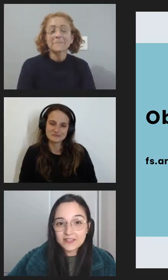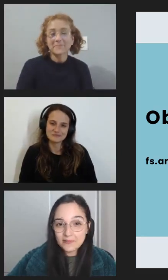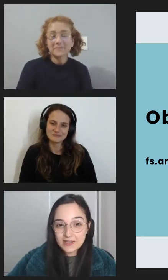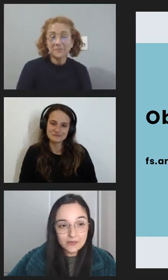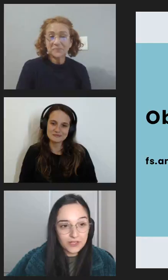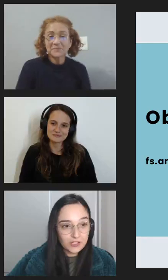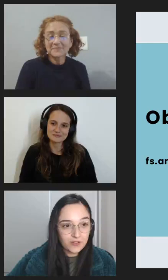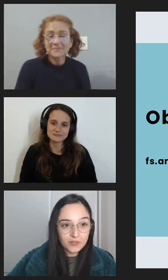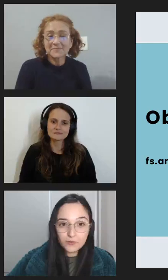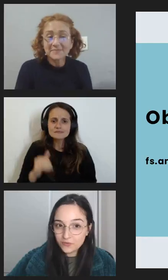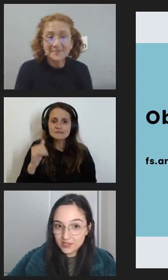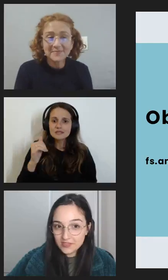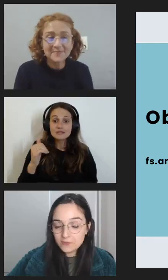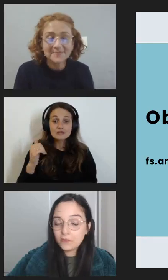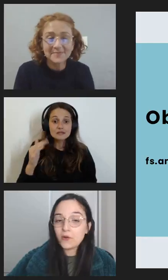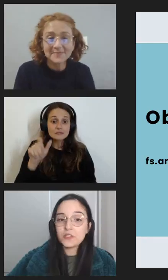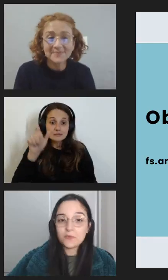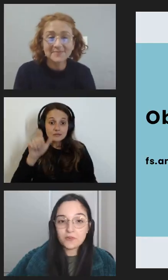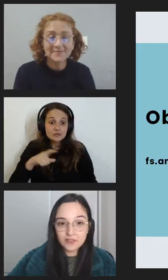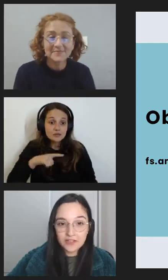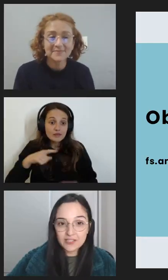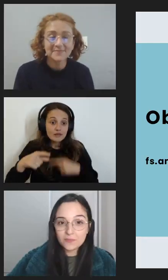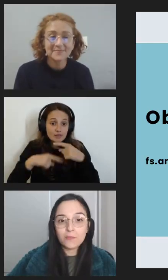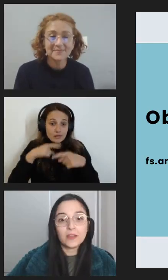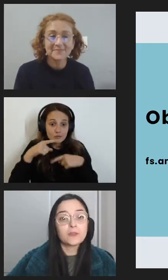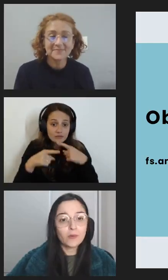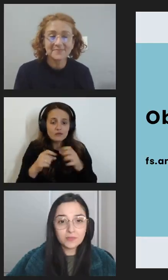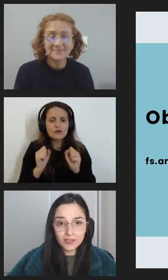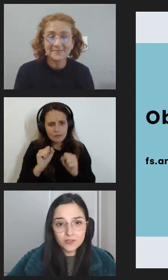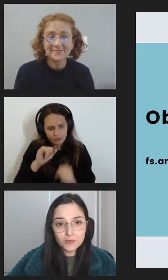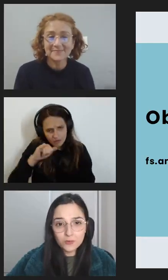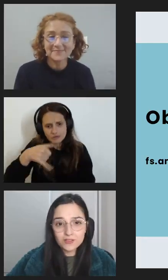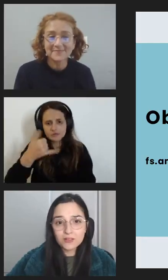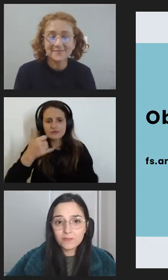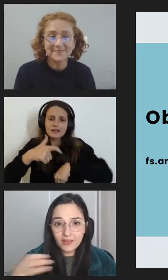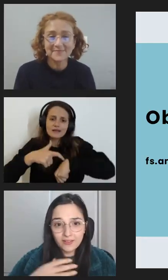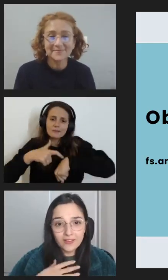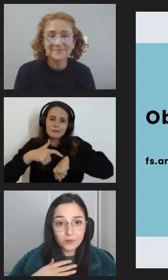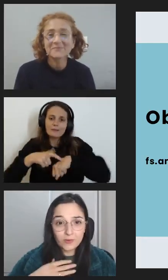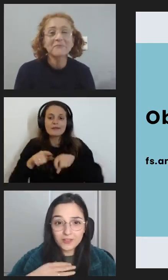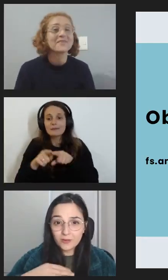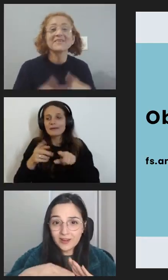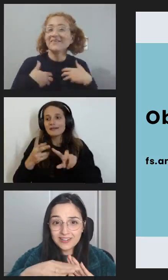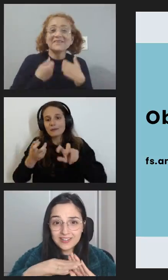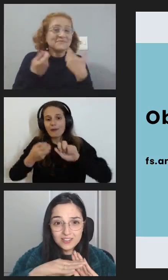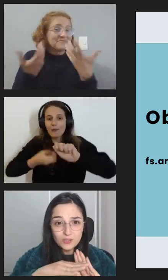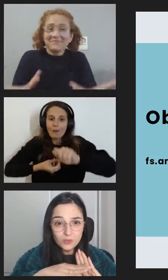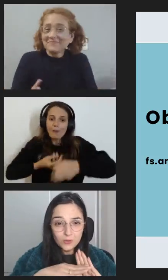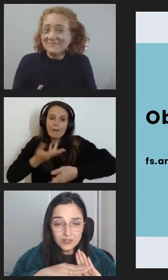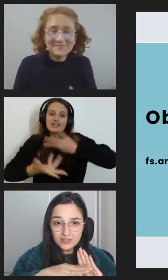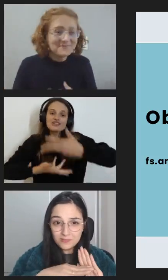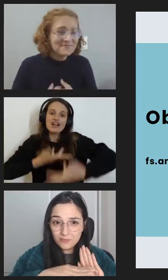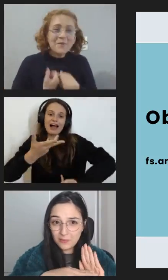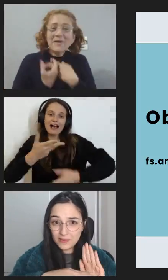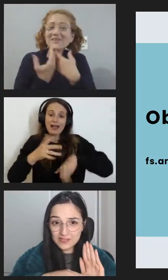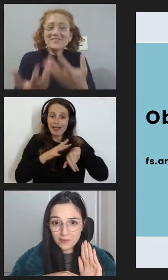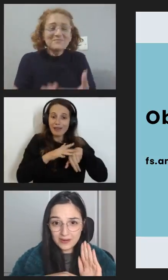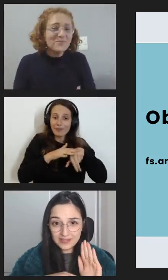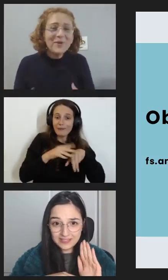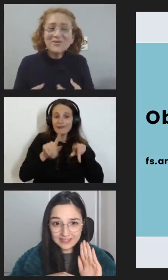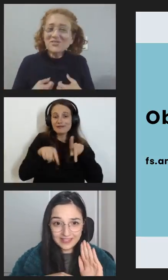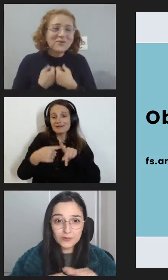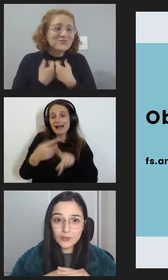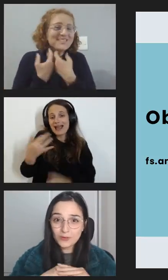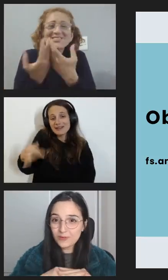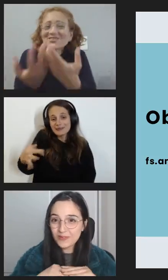Se mais alguém tiver dúvidas, pode aproveitar esse momento, contar das dores também. Eu tô aqui com uma lista de dores para passar para Muito Ana,